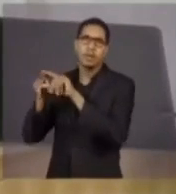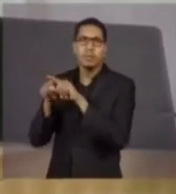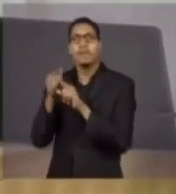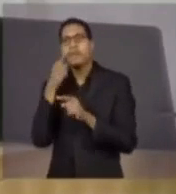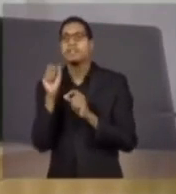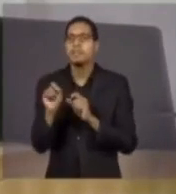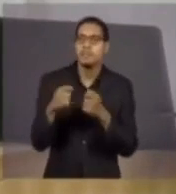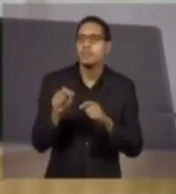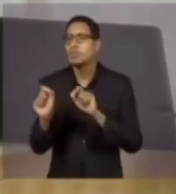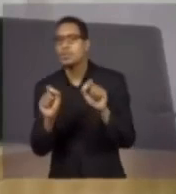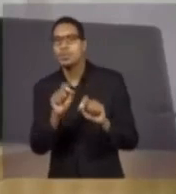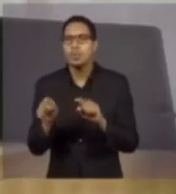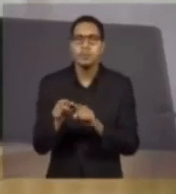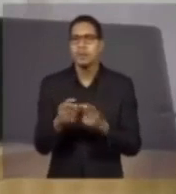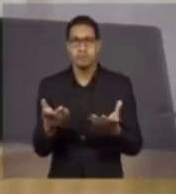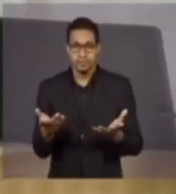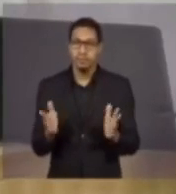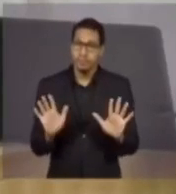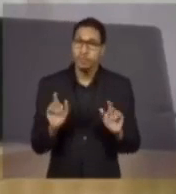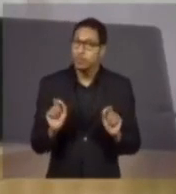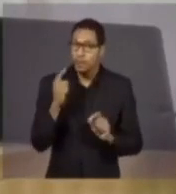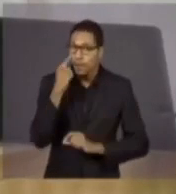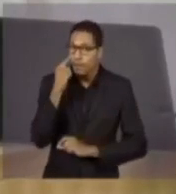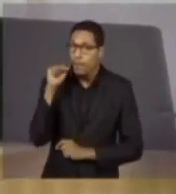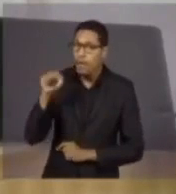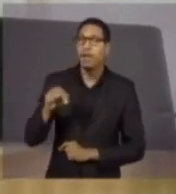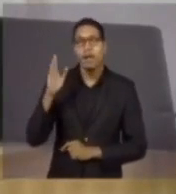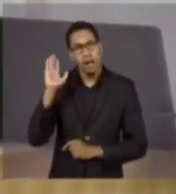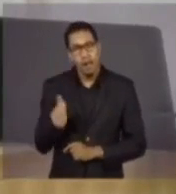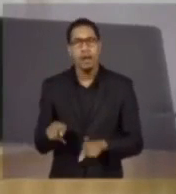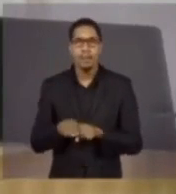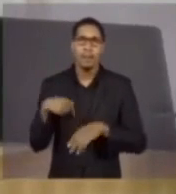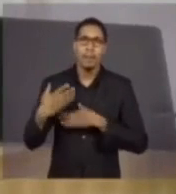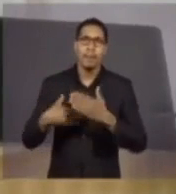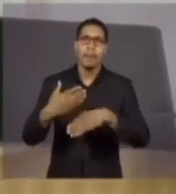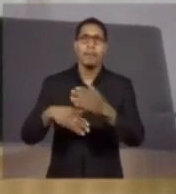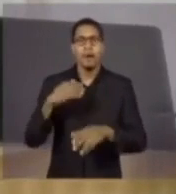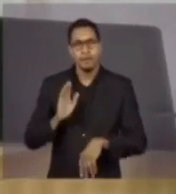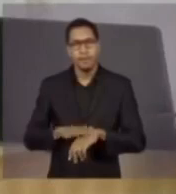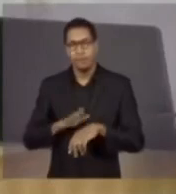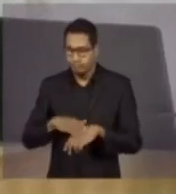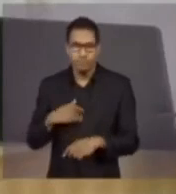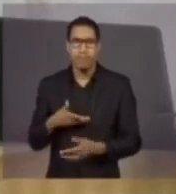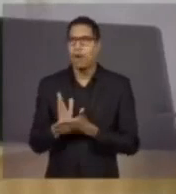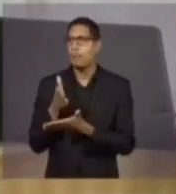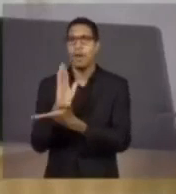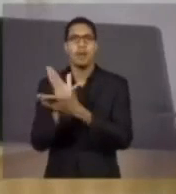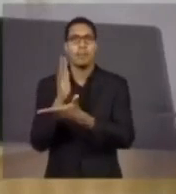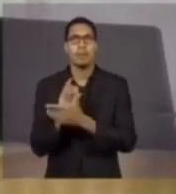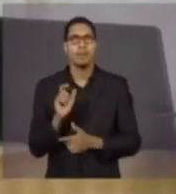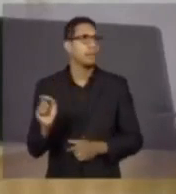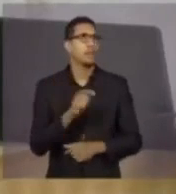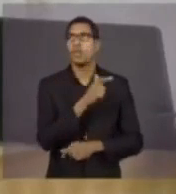discutir com a com toda a coletividade o que nós temos vendo aqui é novamente a boiada passando na Câmara Municipal é o momento que nós